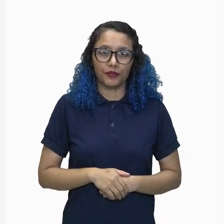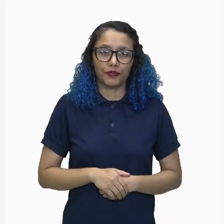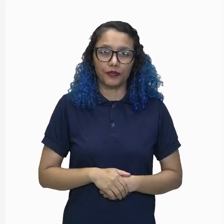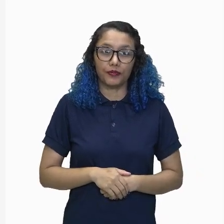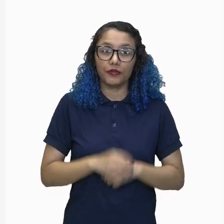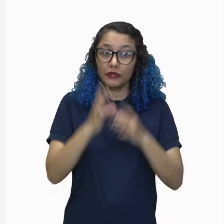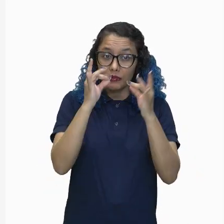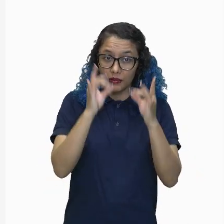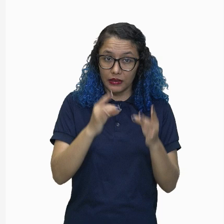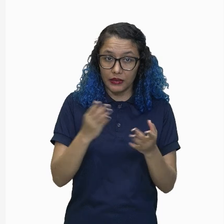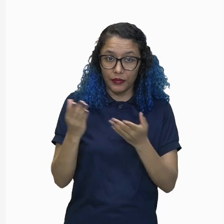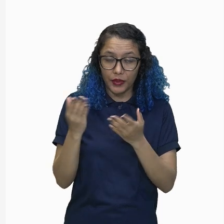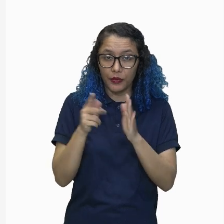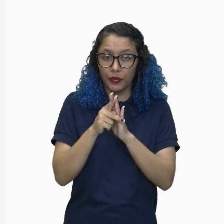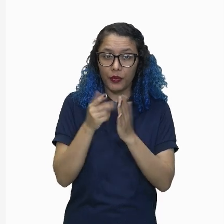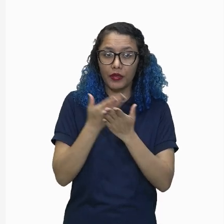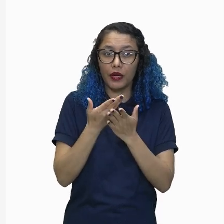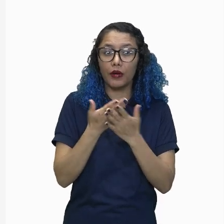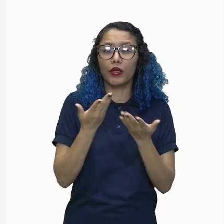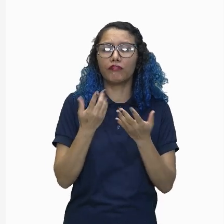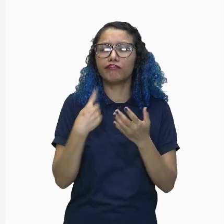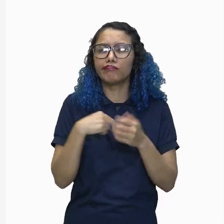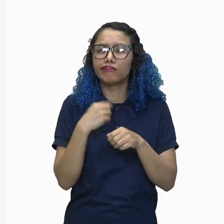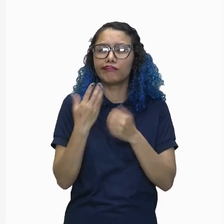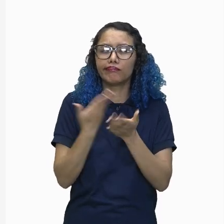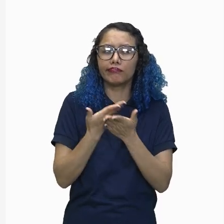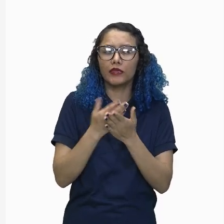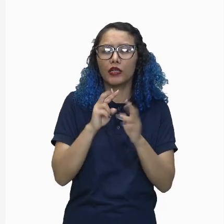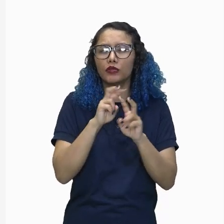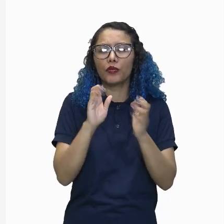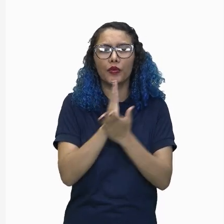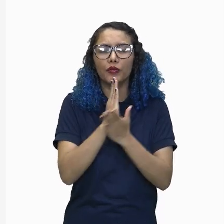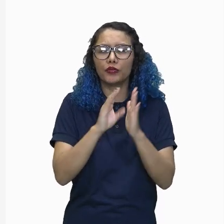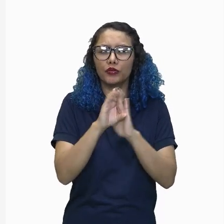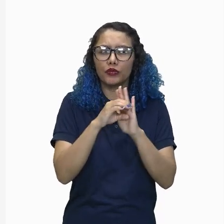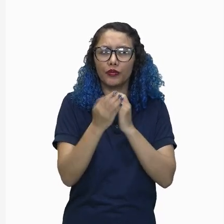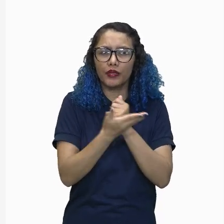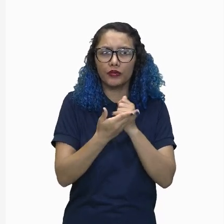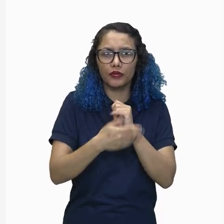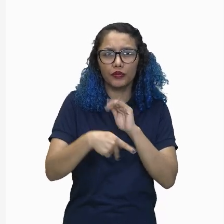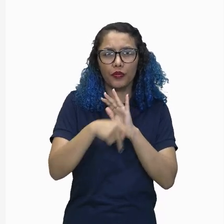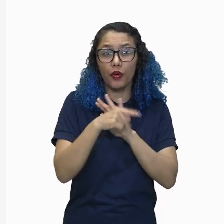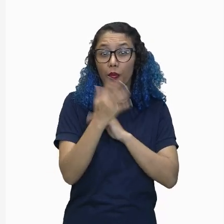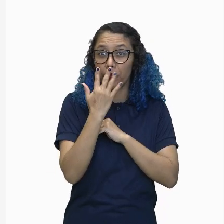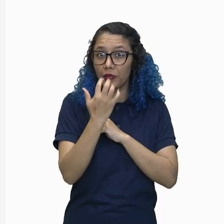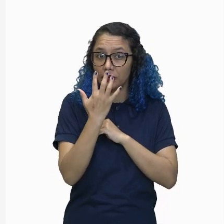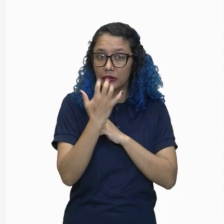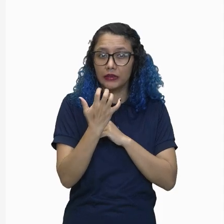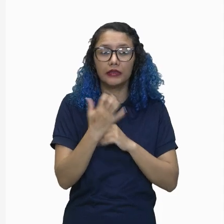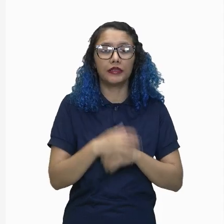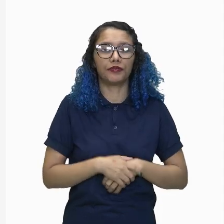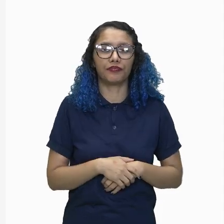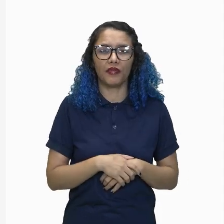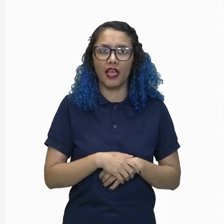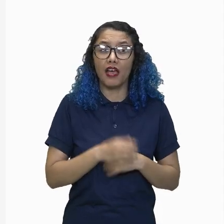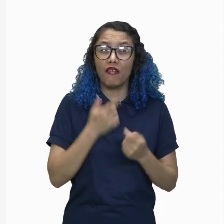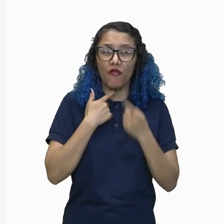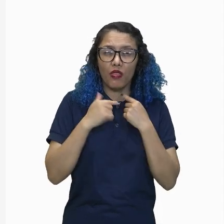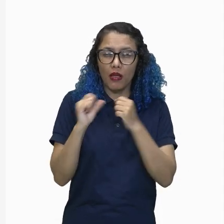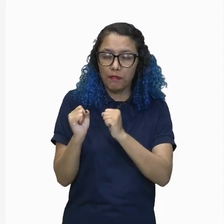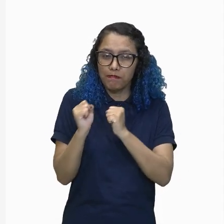No detalhamento, nesta aula, nós vamos conversar alguns conceitos básicos de Friedrich Nietzsche: vontade de